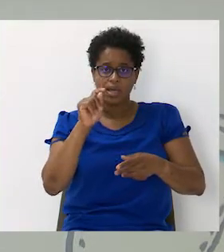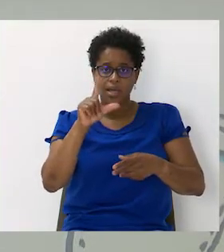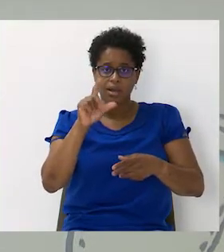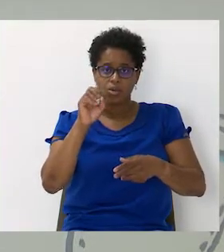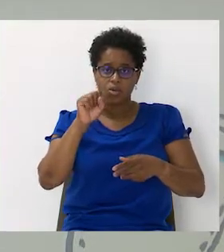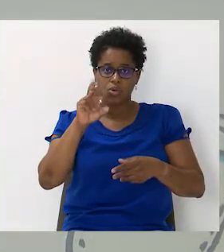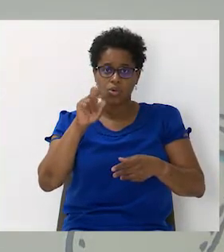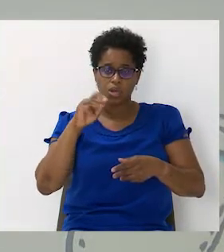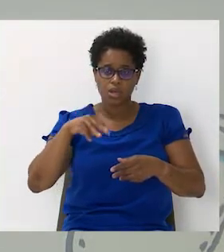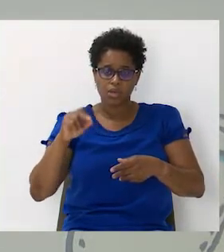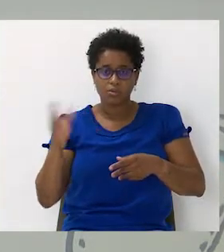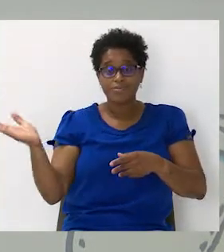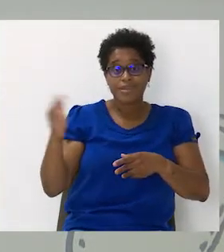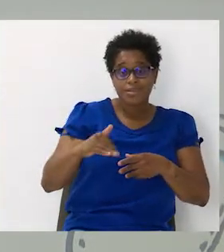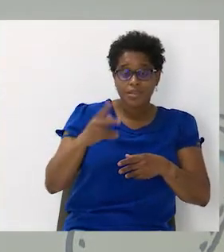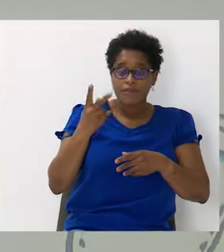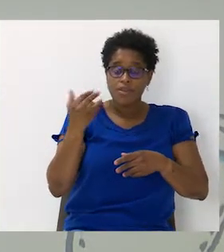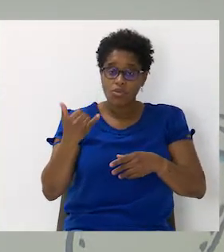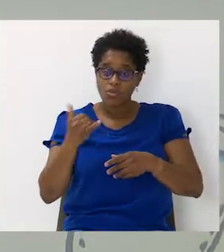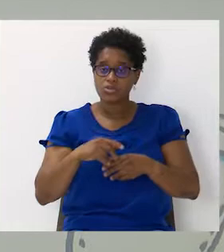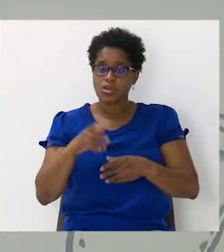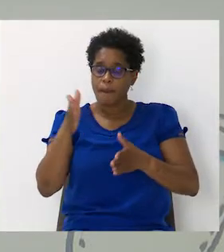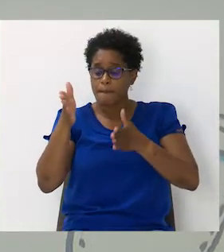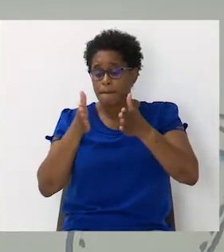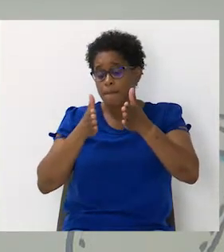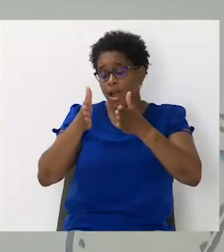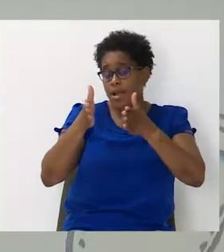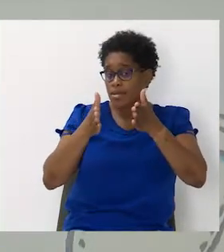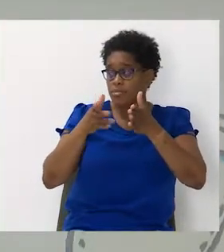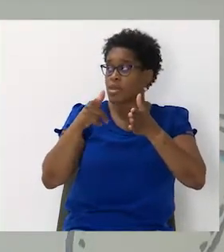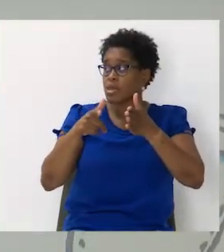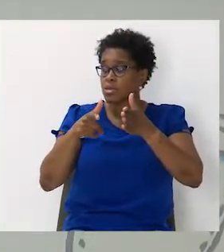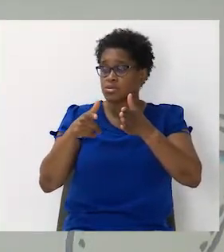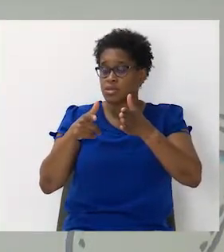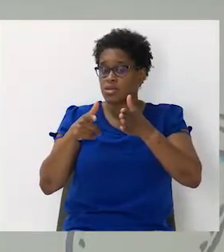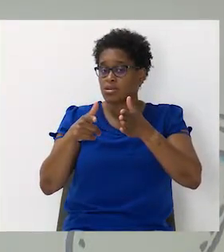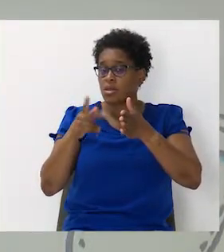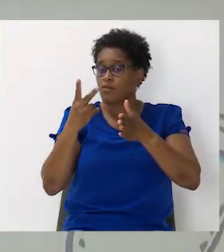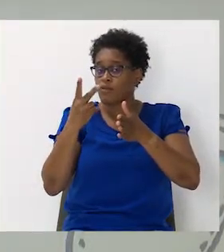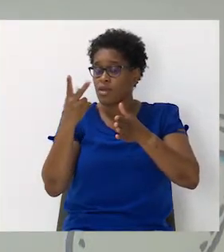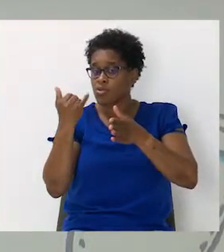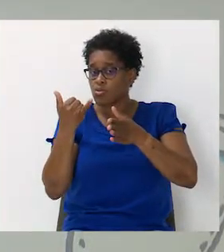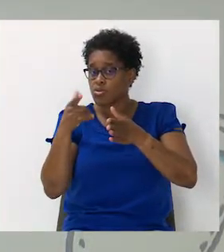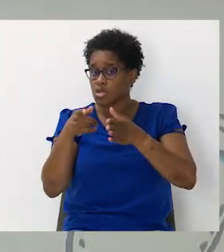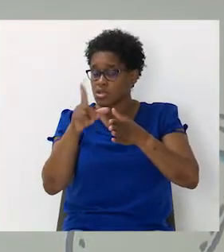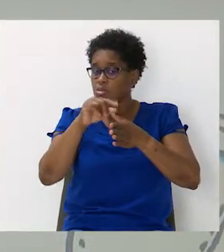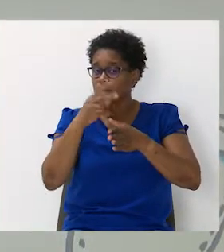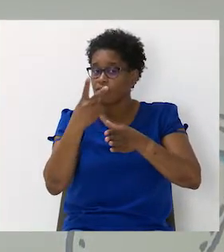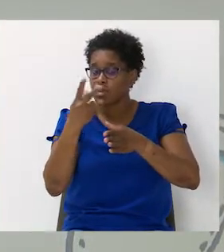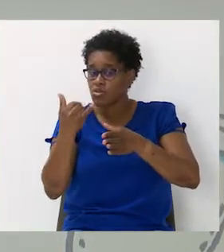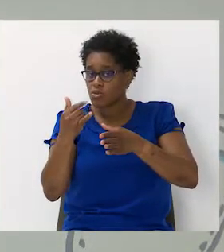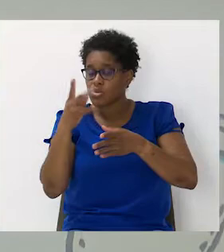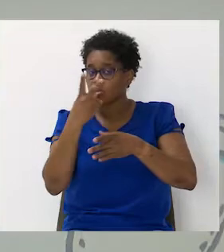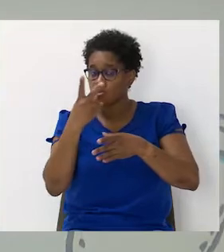esse V2 paralelamente. Ou seja, esse aqui é o V2, esse também é o V2. São dois